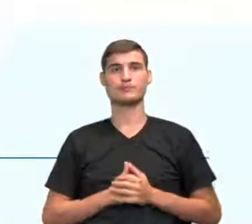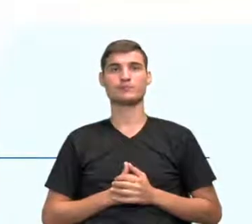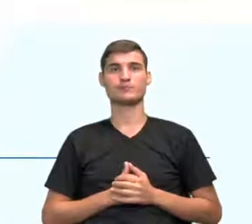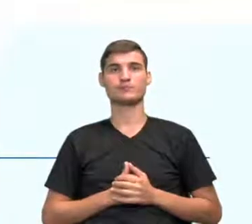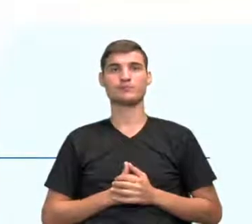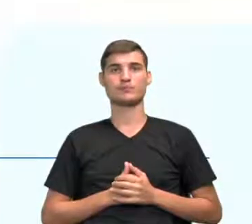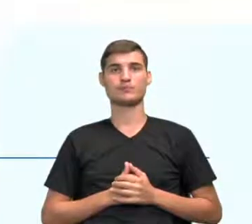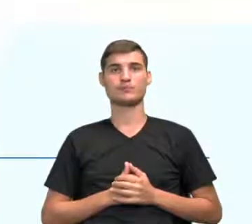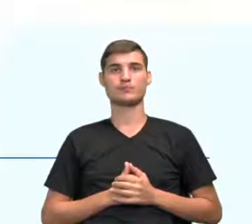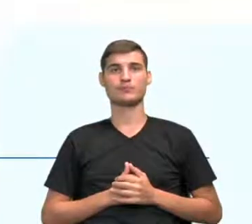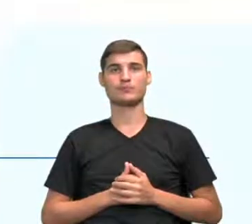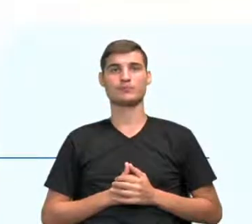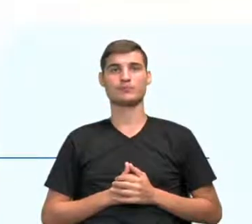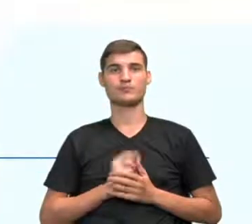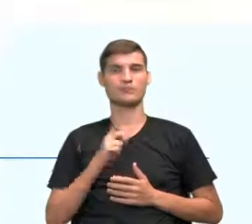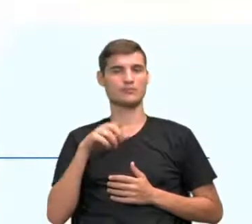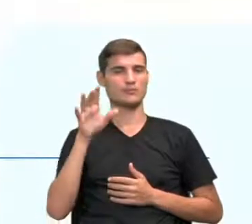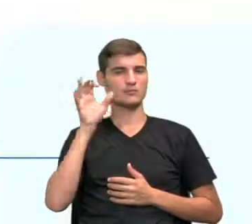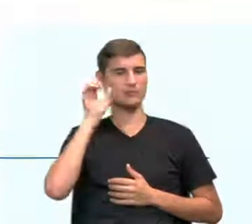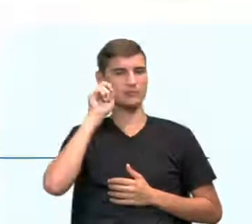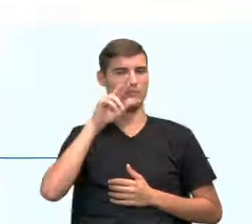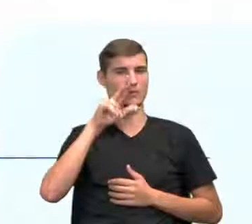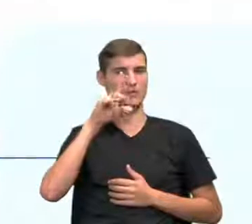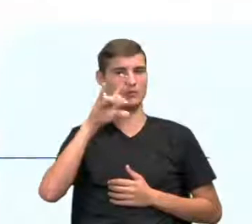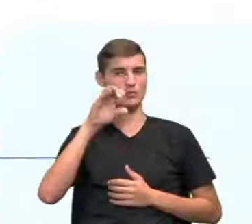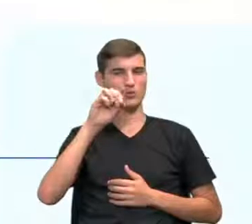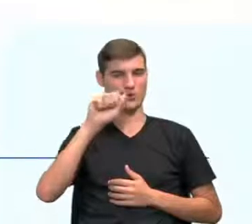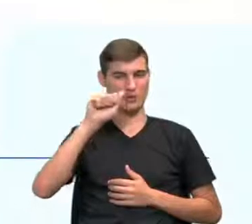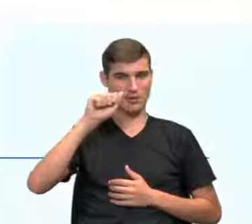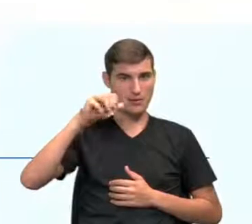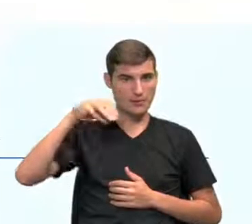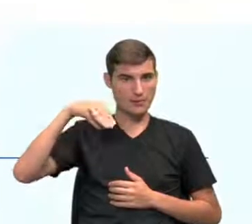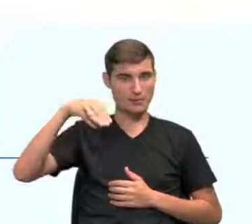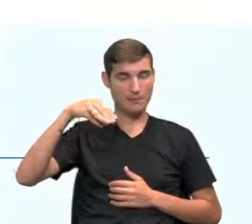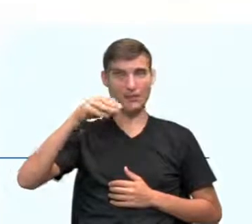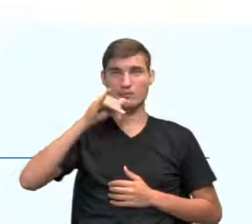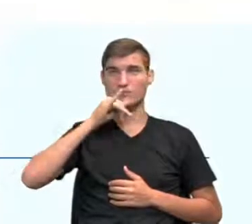Aqui, a rádio AM, para você ter noção,